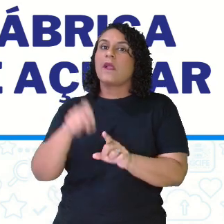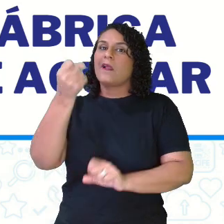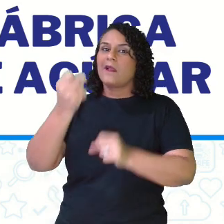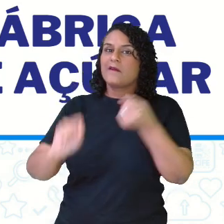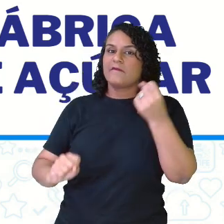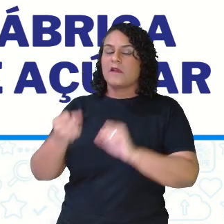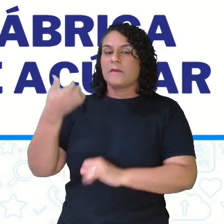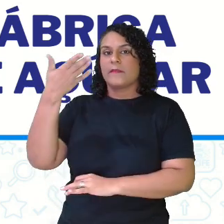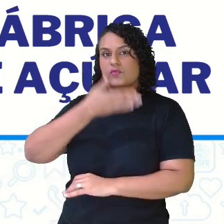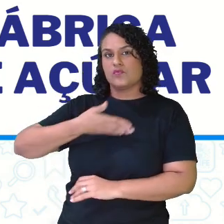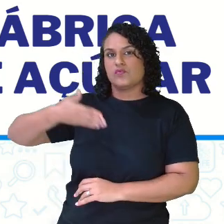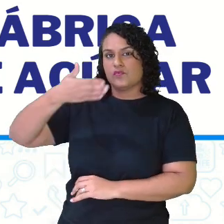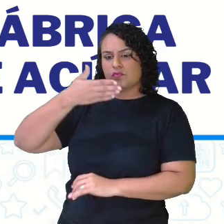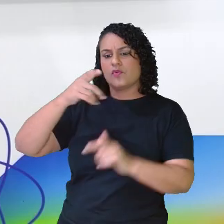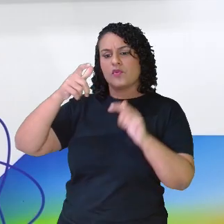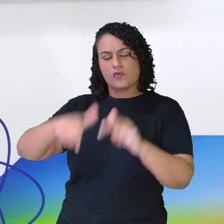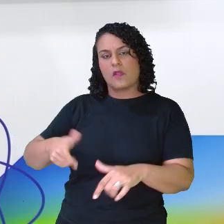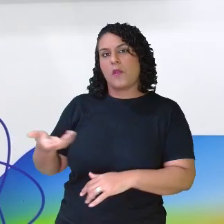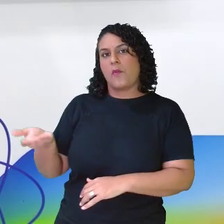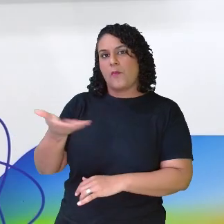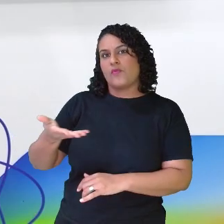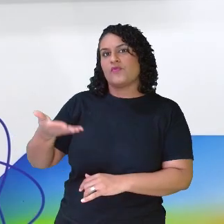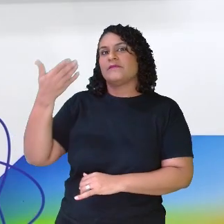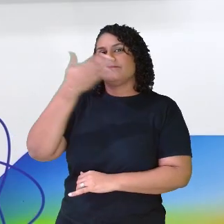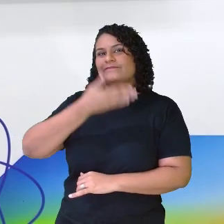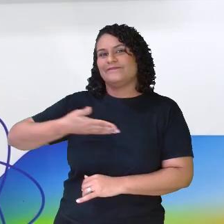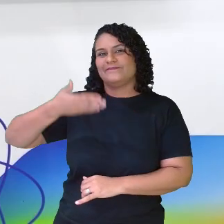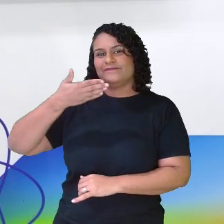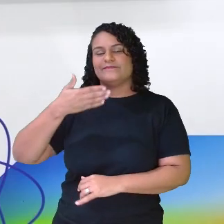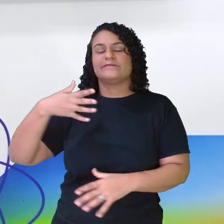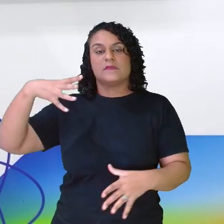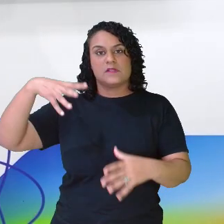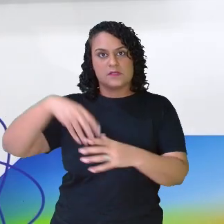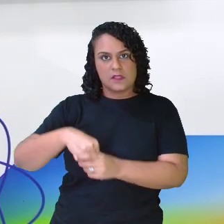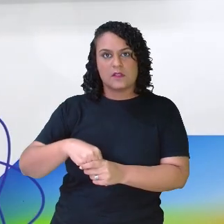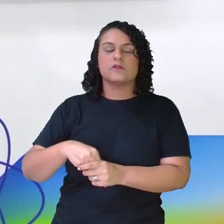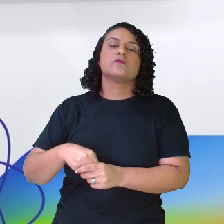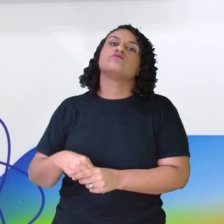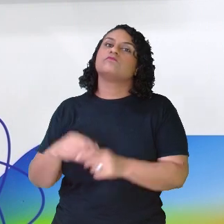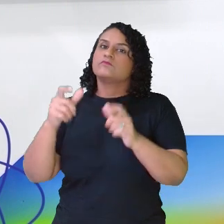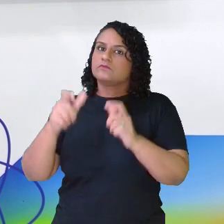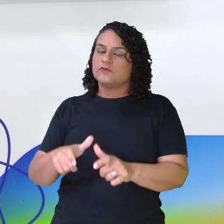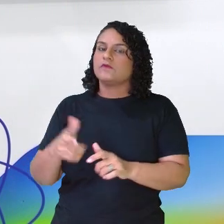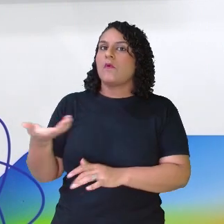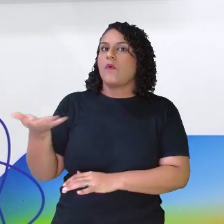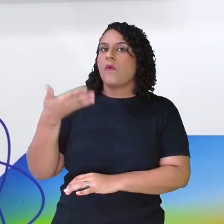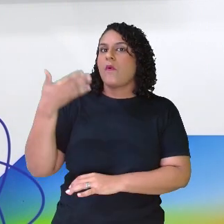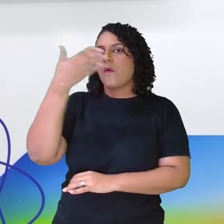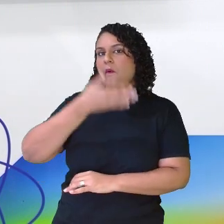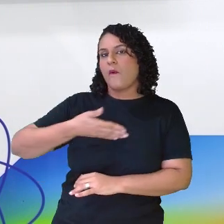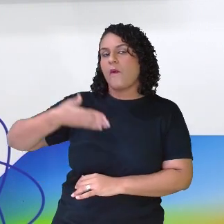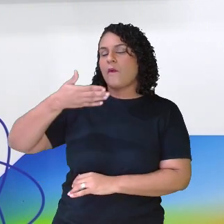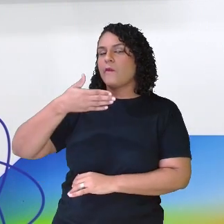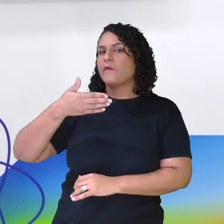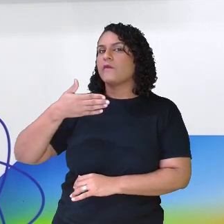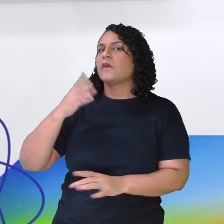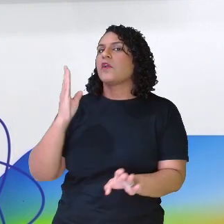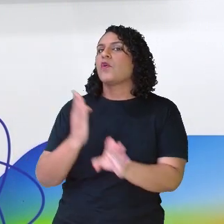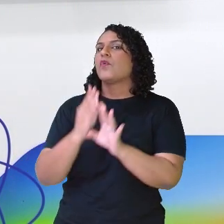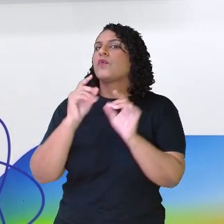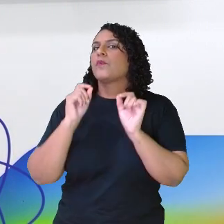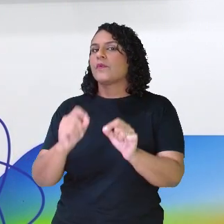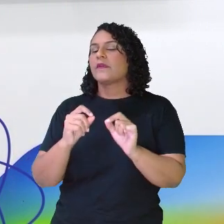o local onde estava sendo produzido o açúcar. E dentro dos engenhos, sempre nós vamos encontrar também uma